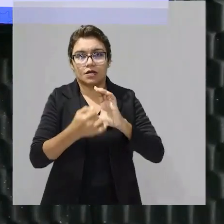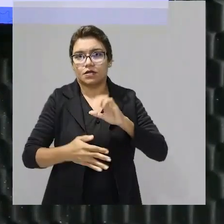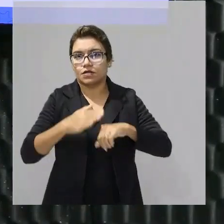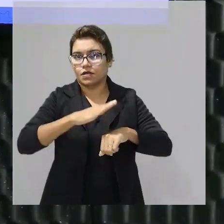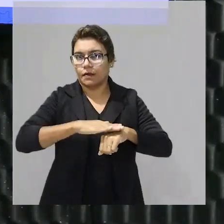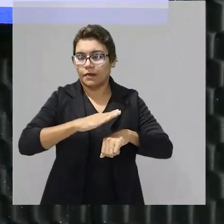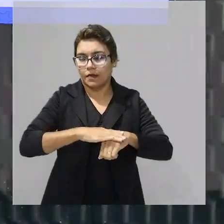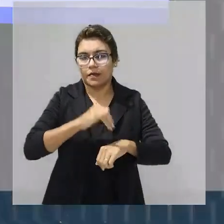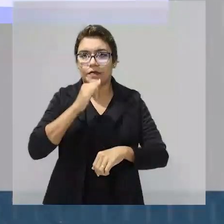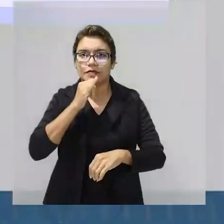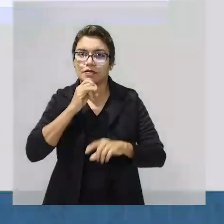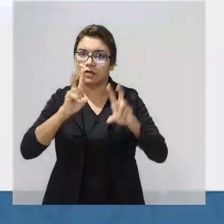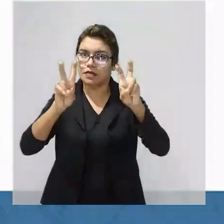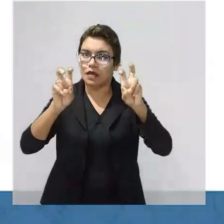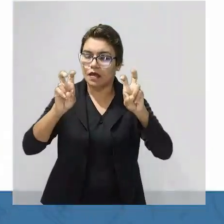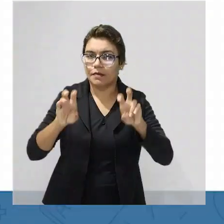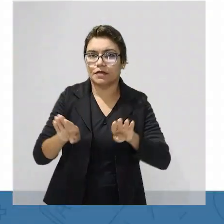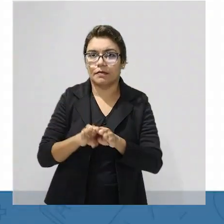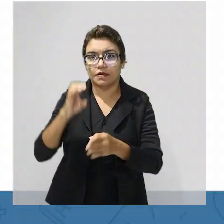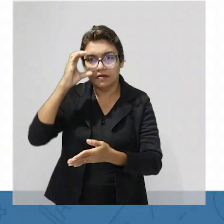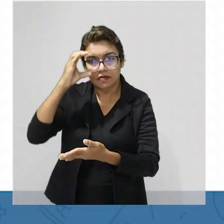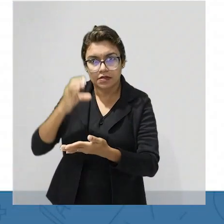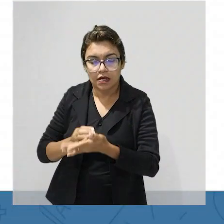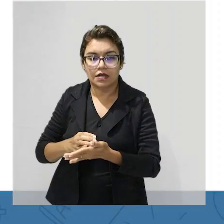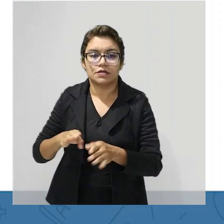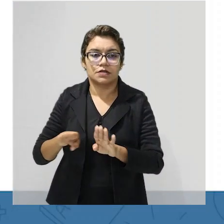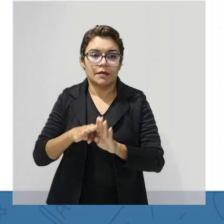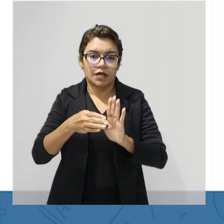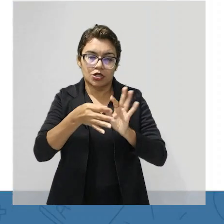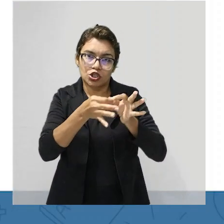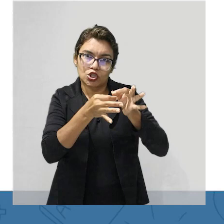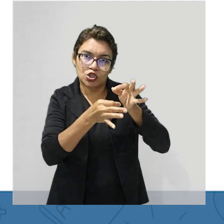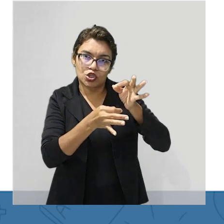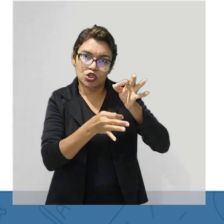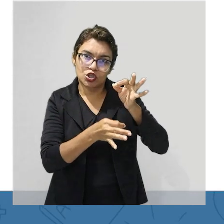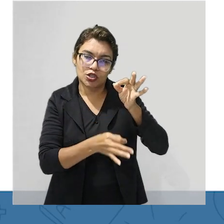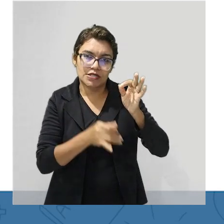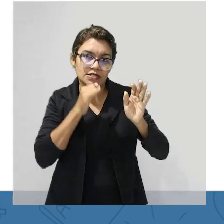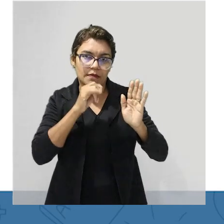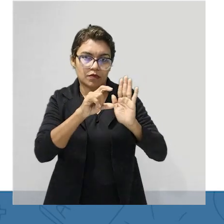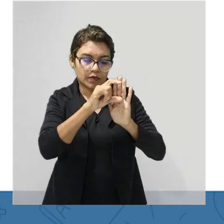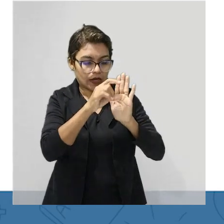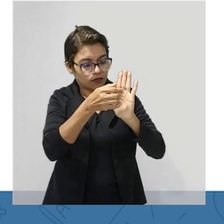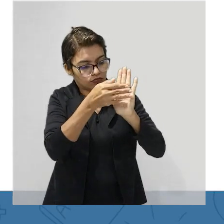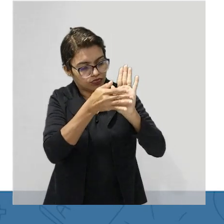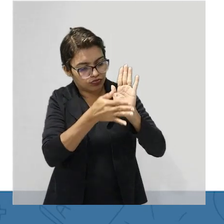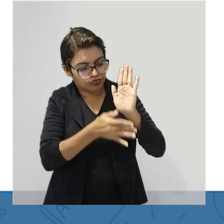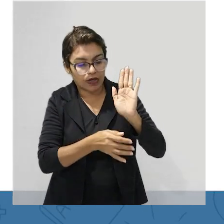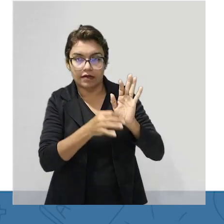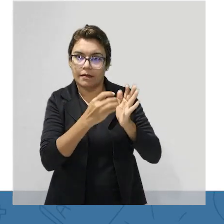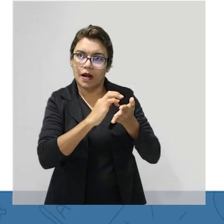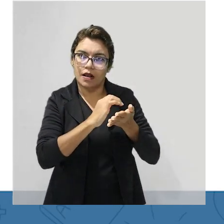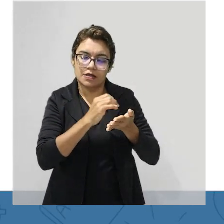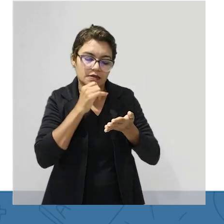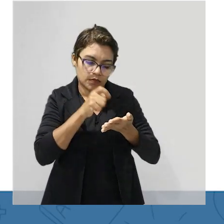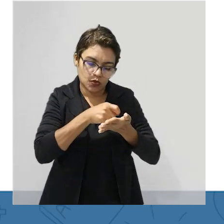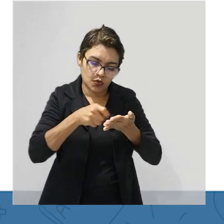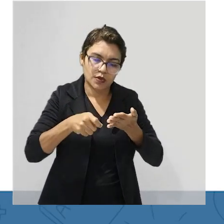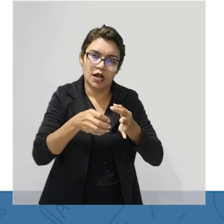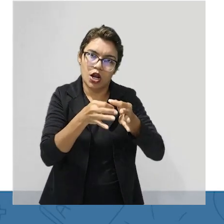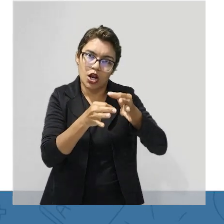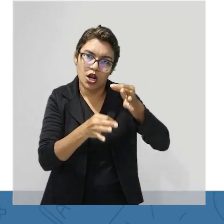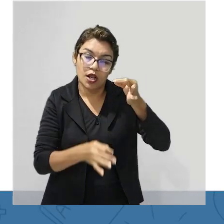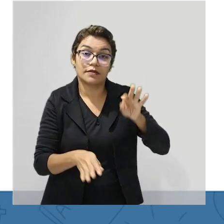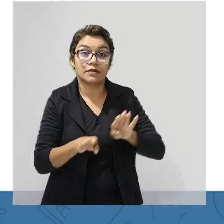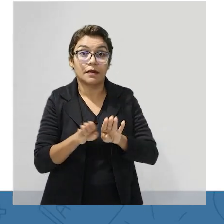hoje, eu fiz como um esqueminha, um resumo de tudo isso que nós falamos. Ah, é muita informação, turma? Sim.